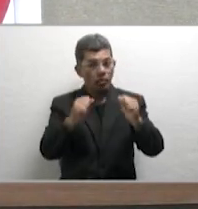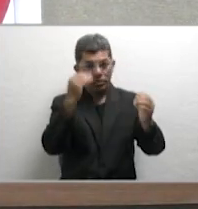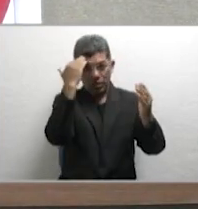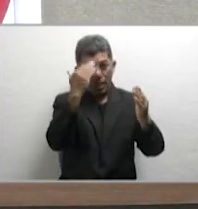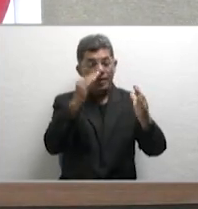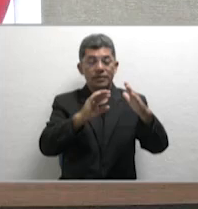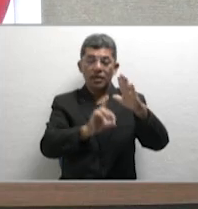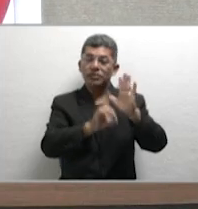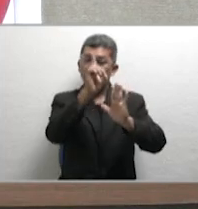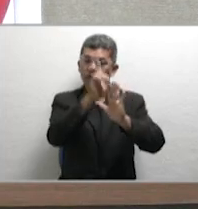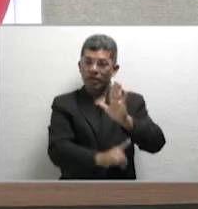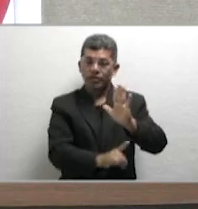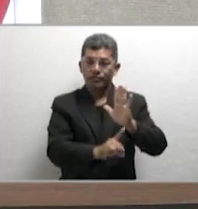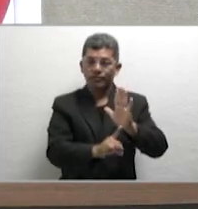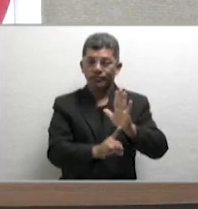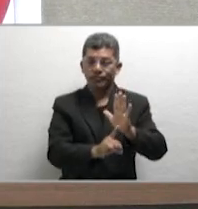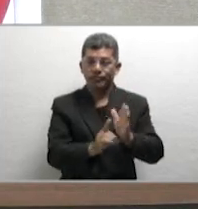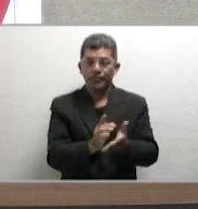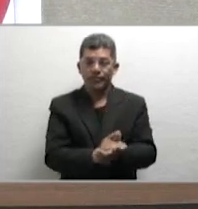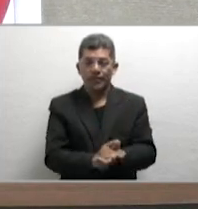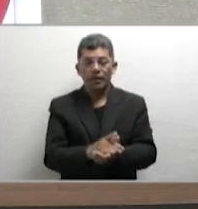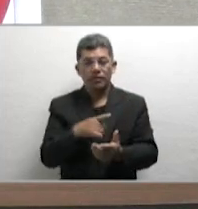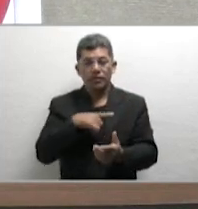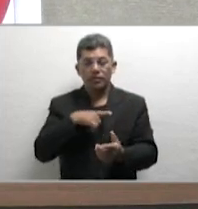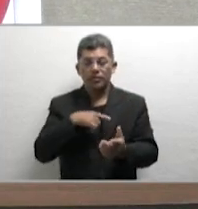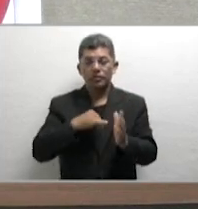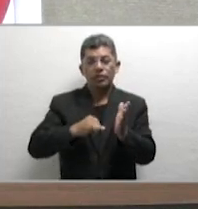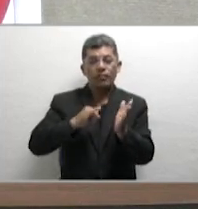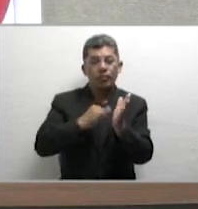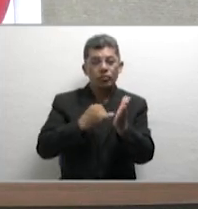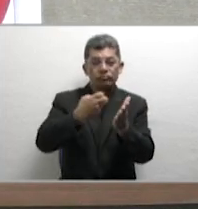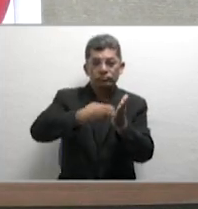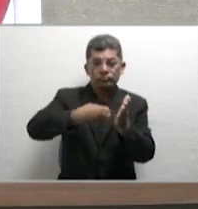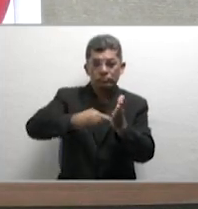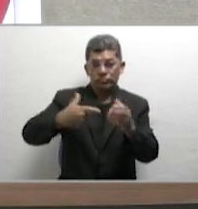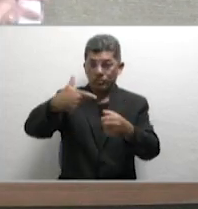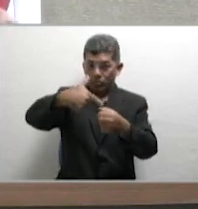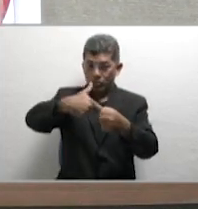direito a essa subvenção do combustível.